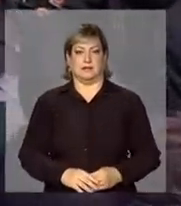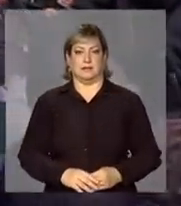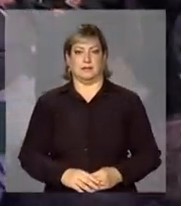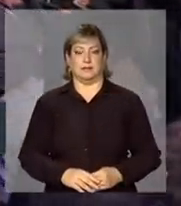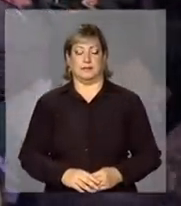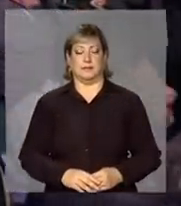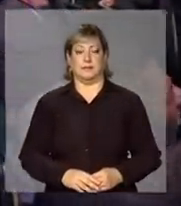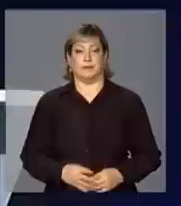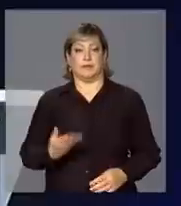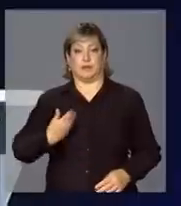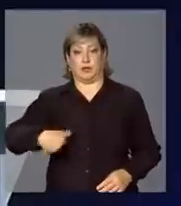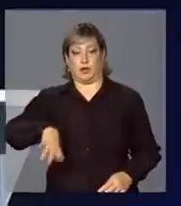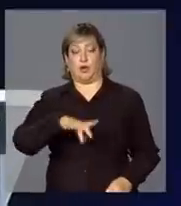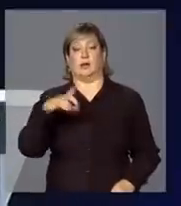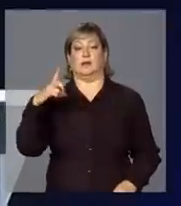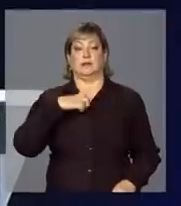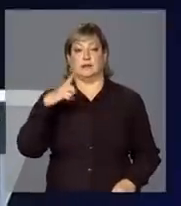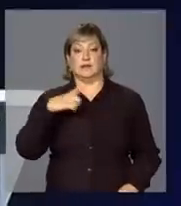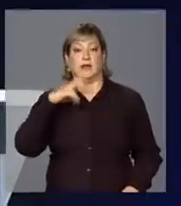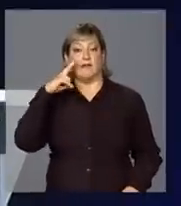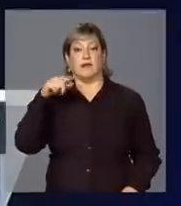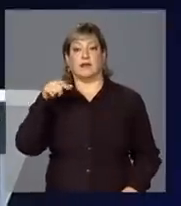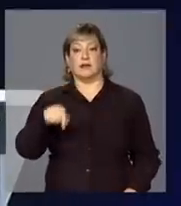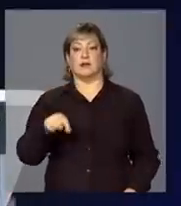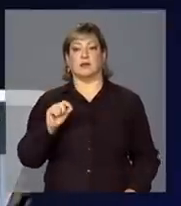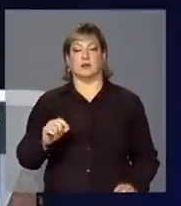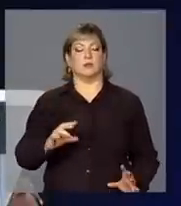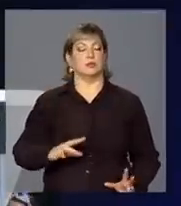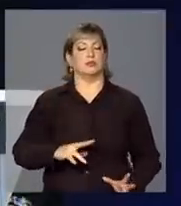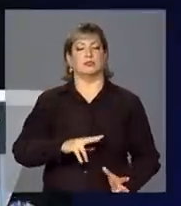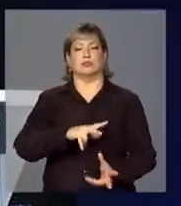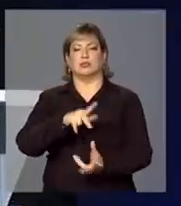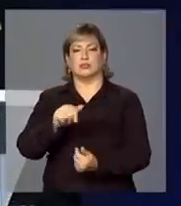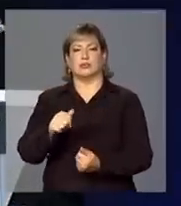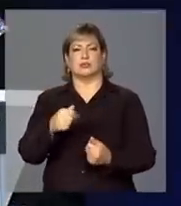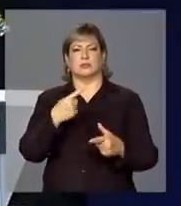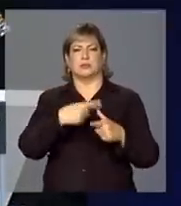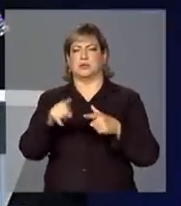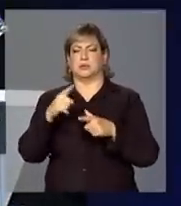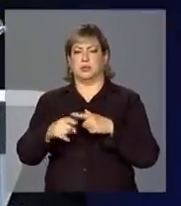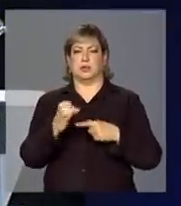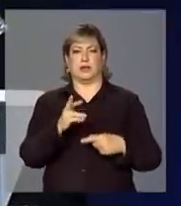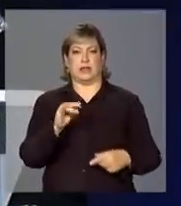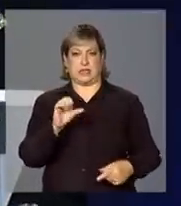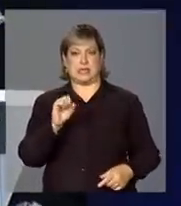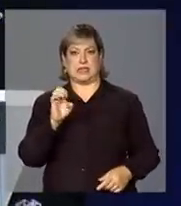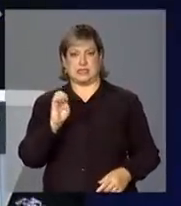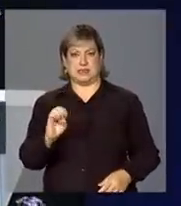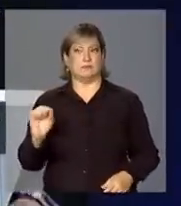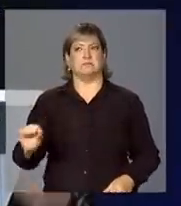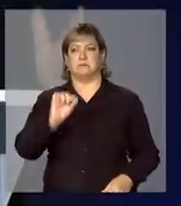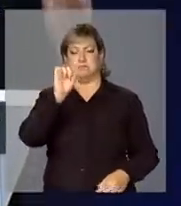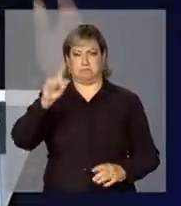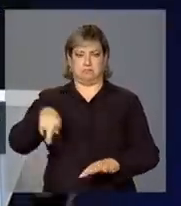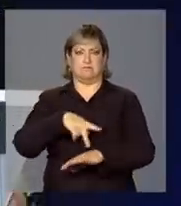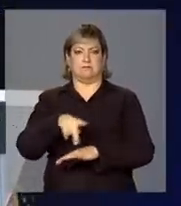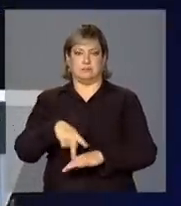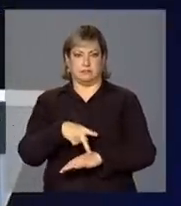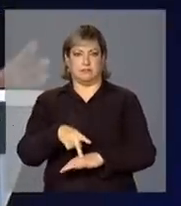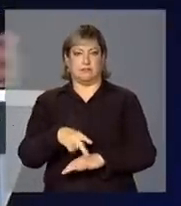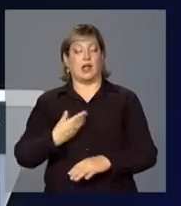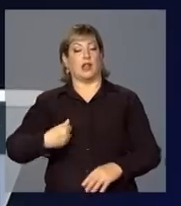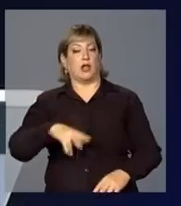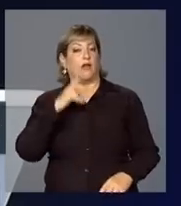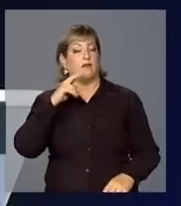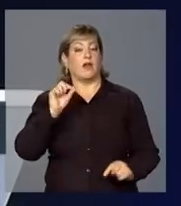Nós estamos vendo o mundo passando por uma grave crise. E nós estamos vendo,